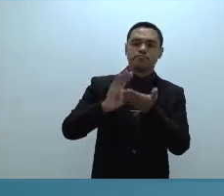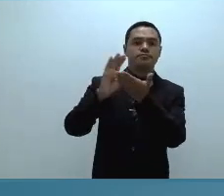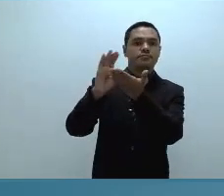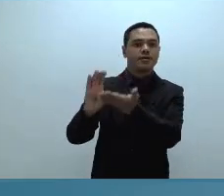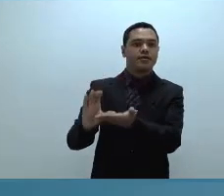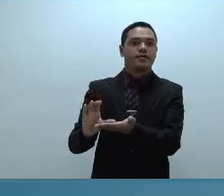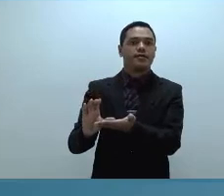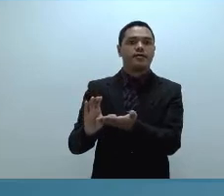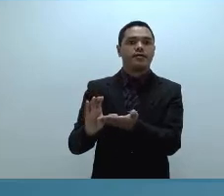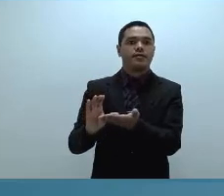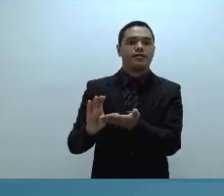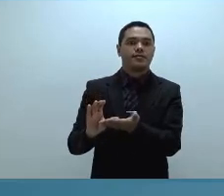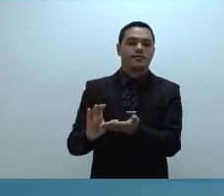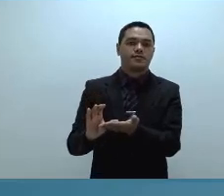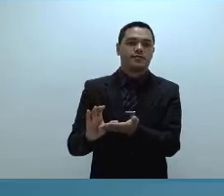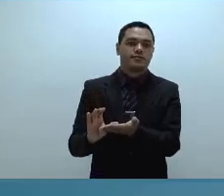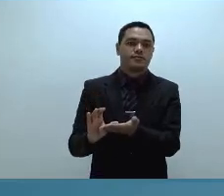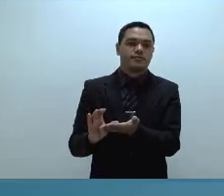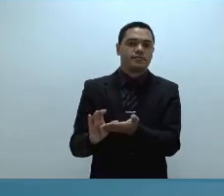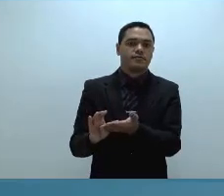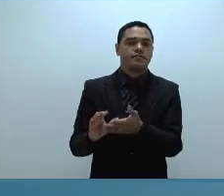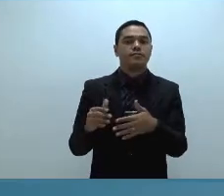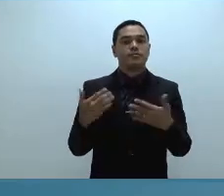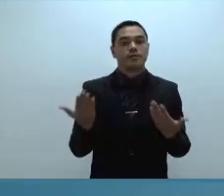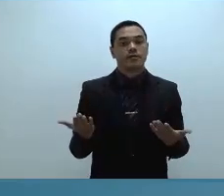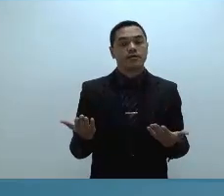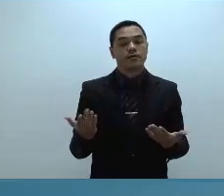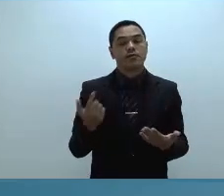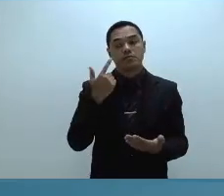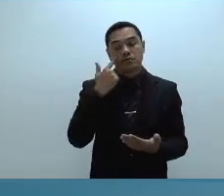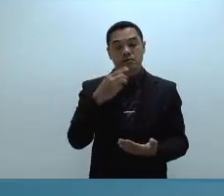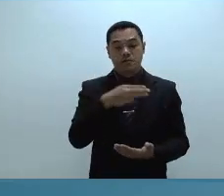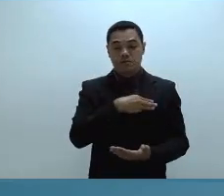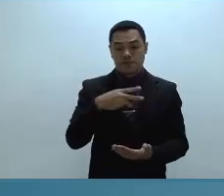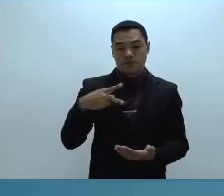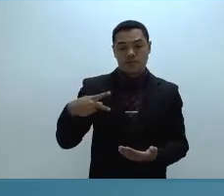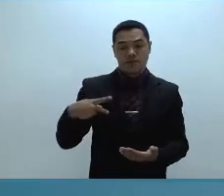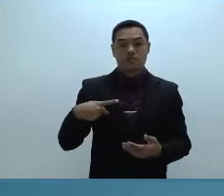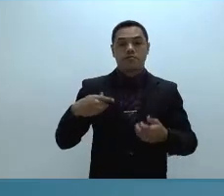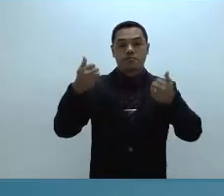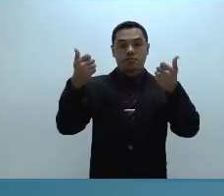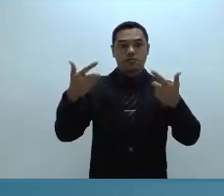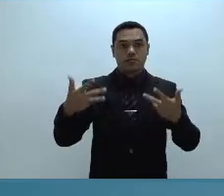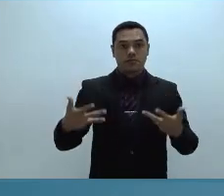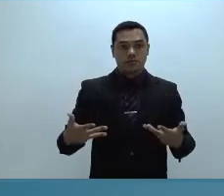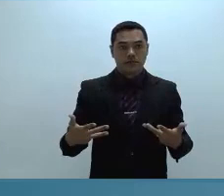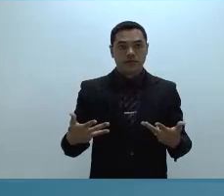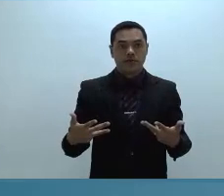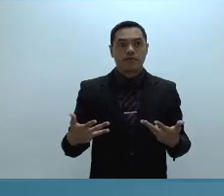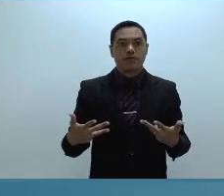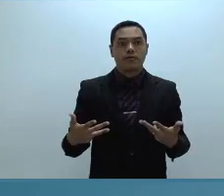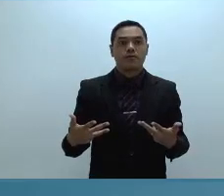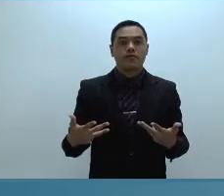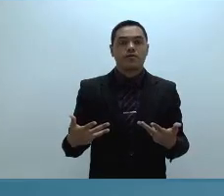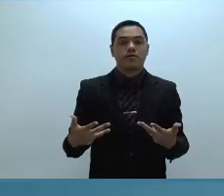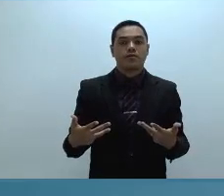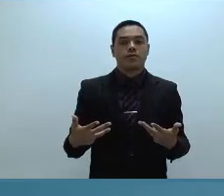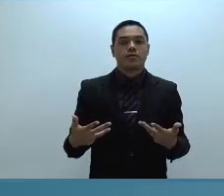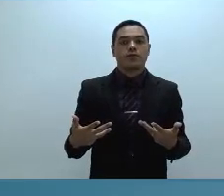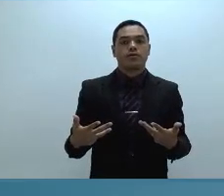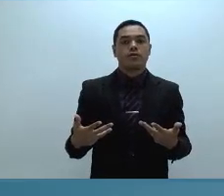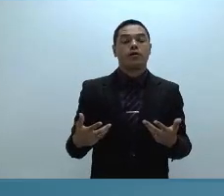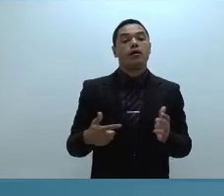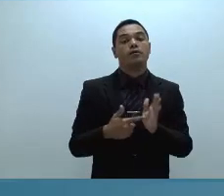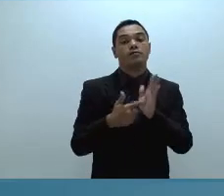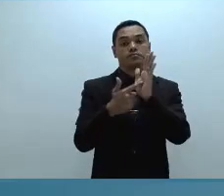gratificação indicada. Este foi parecer do Ministério Público, e vou repetir, inexistindo, portanto, qualquer